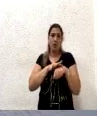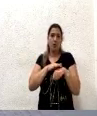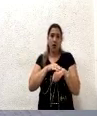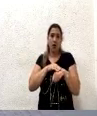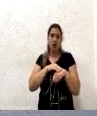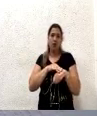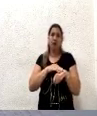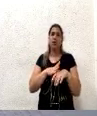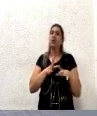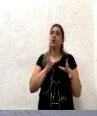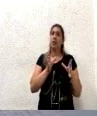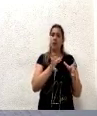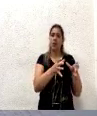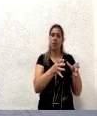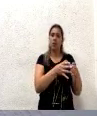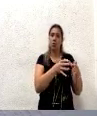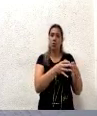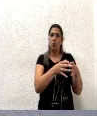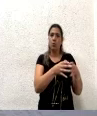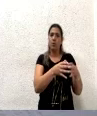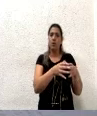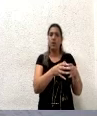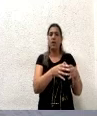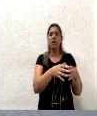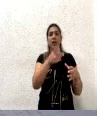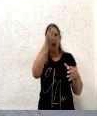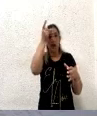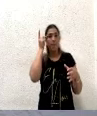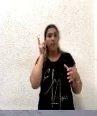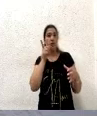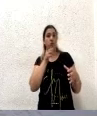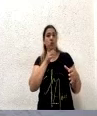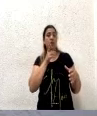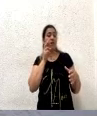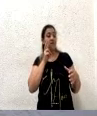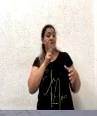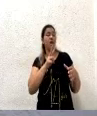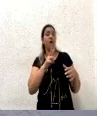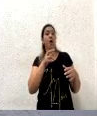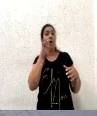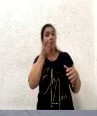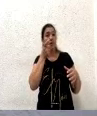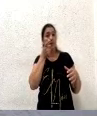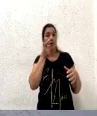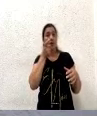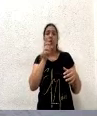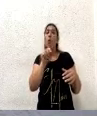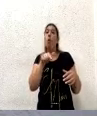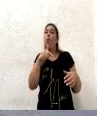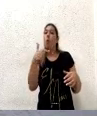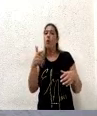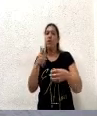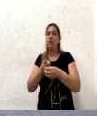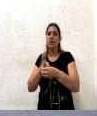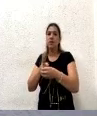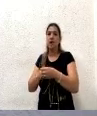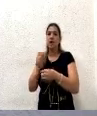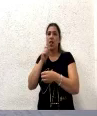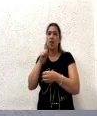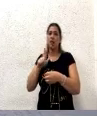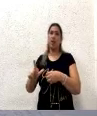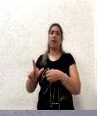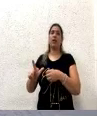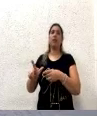Isso, tem os municípios que são municípios sentinelas para identificar vírus e o município de Limeira, que é o município identificado como sentinela. Mas a gente